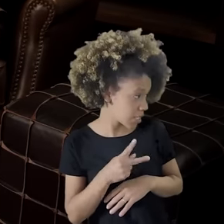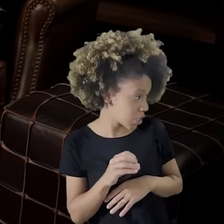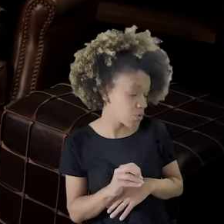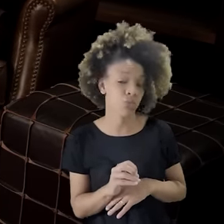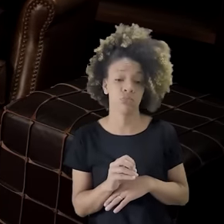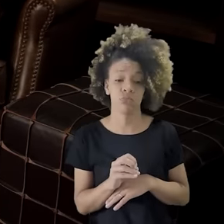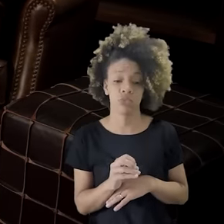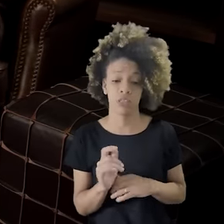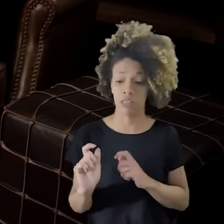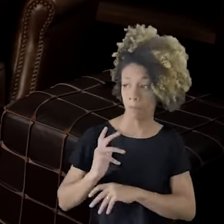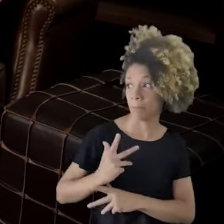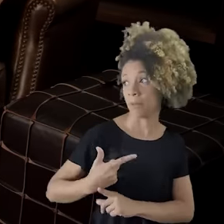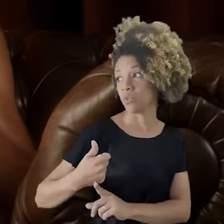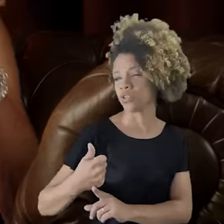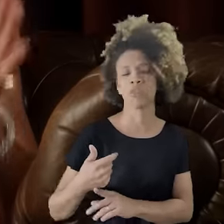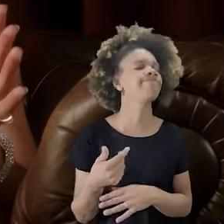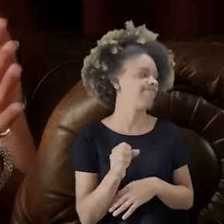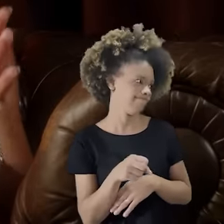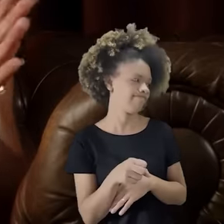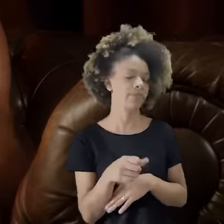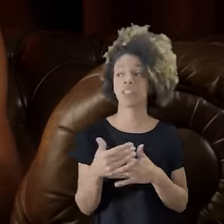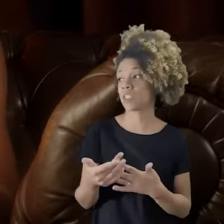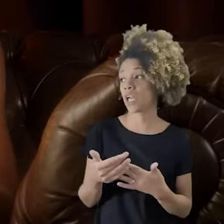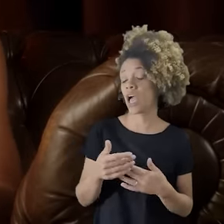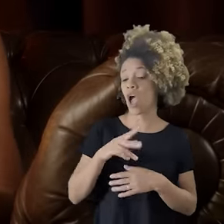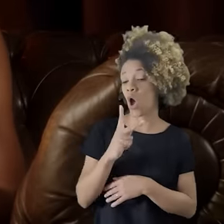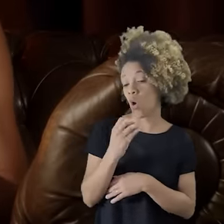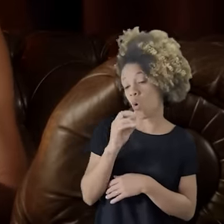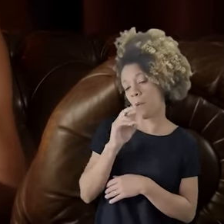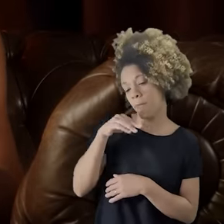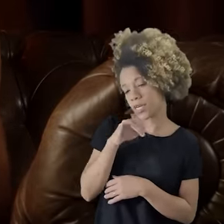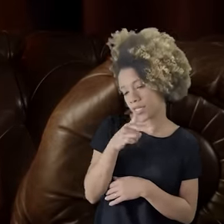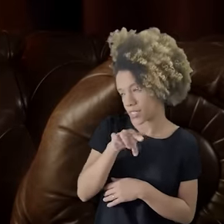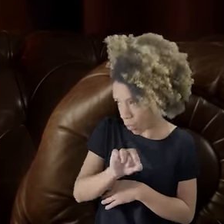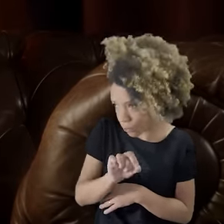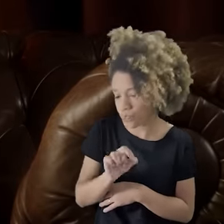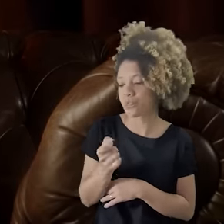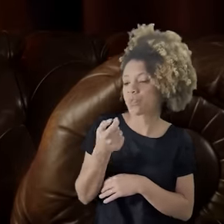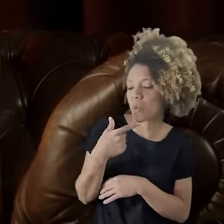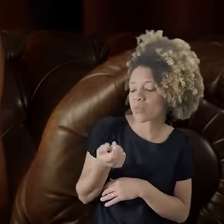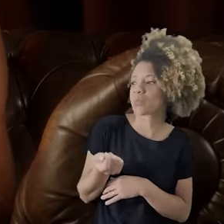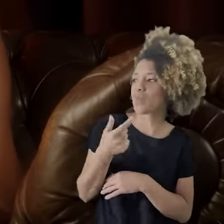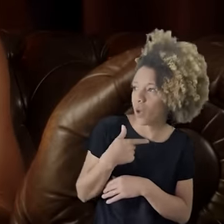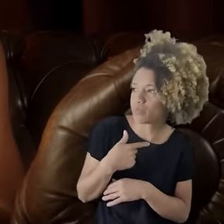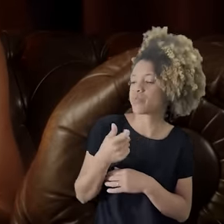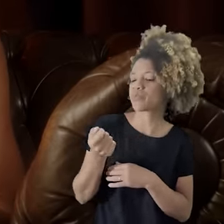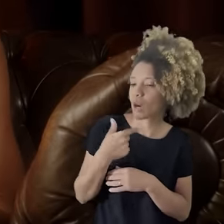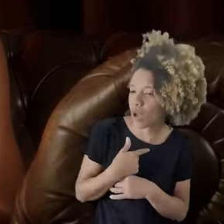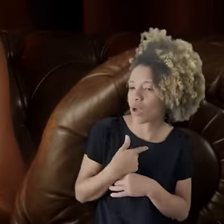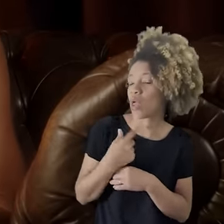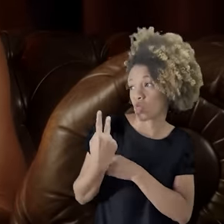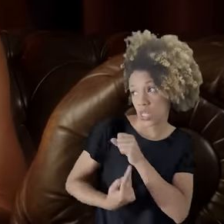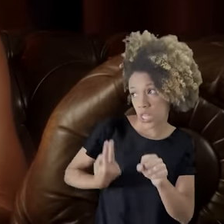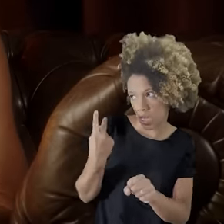Zezinho me puxando é que aconteceu ah urbanização eu comecei a tomar hormônio né tomei